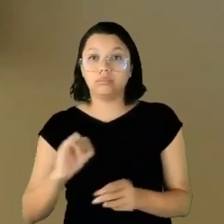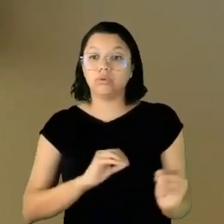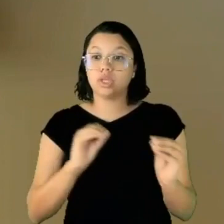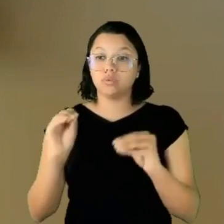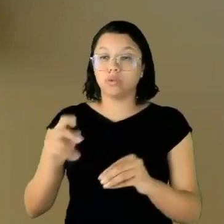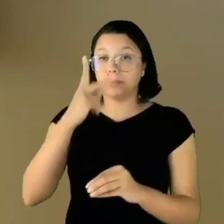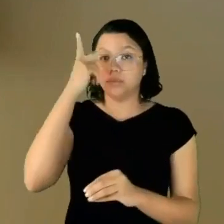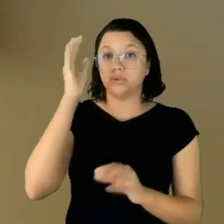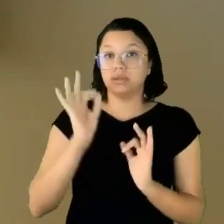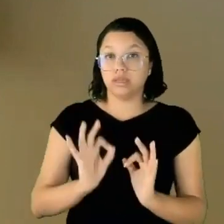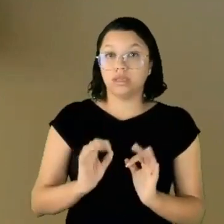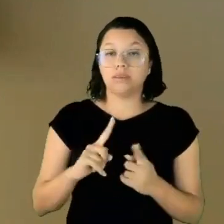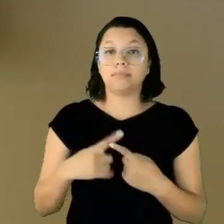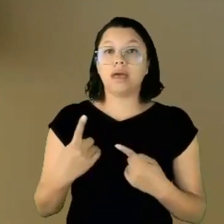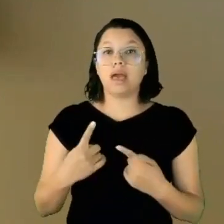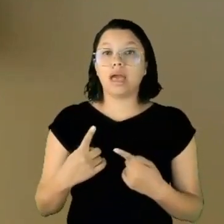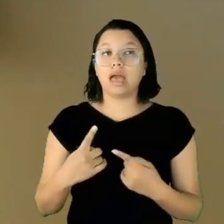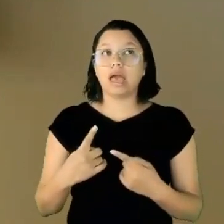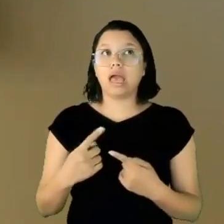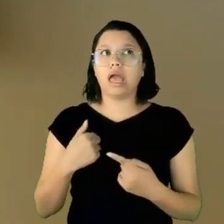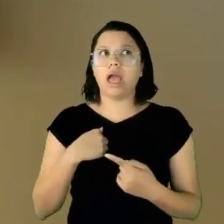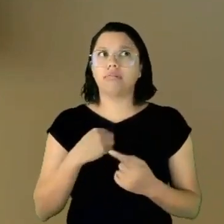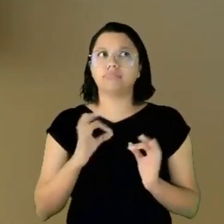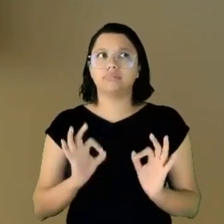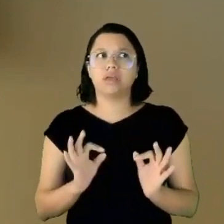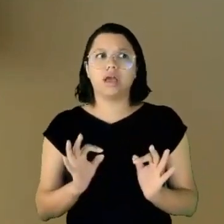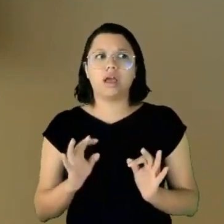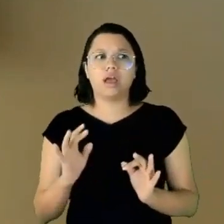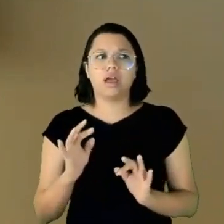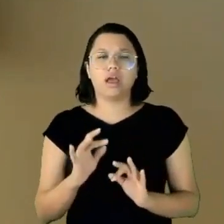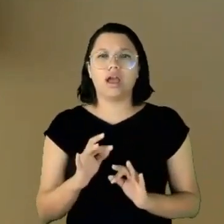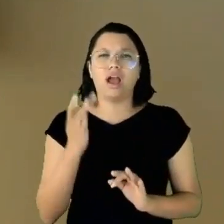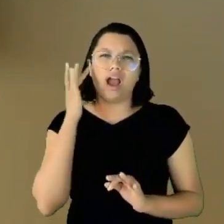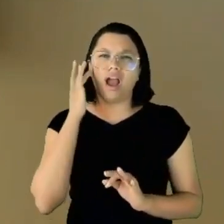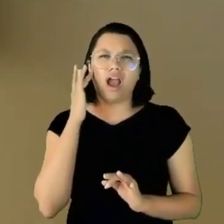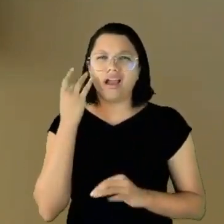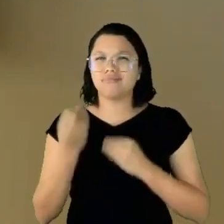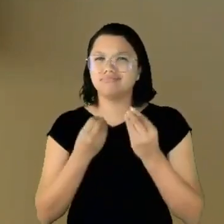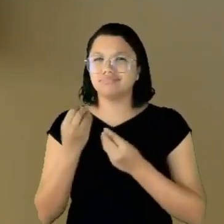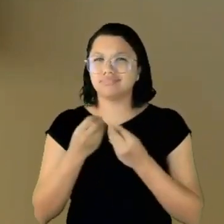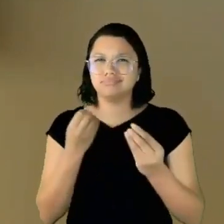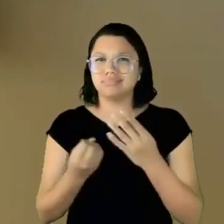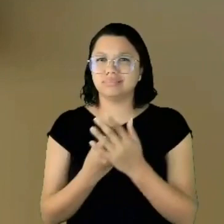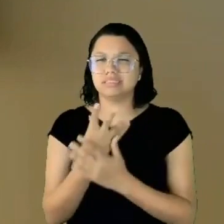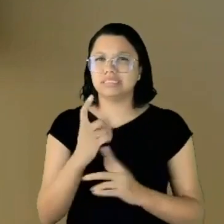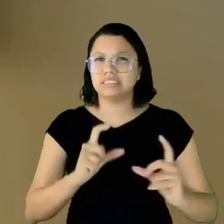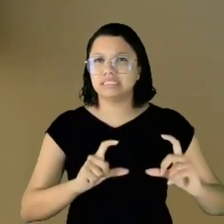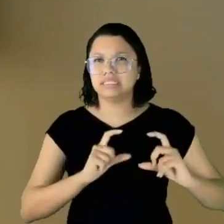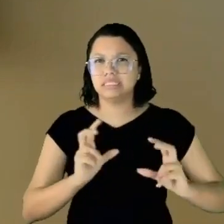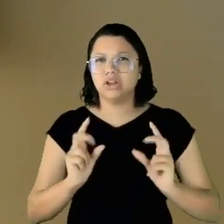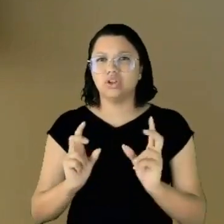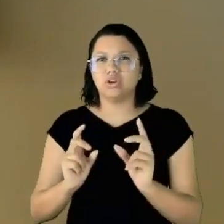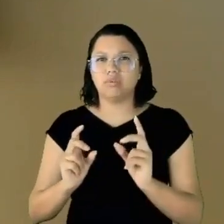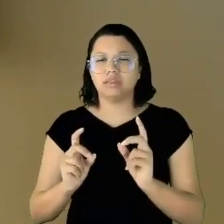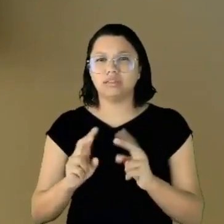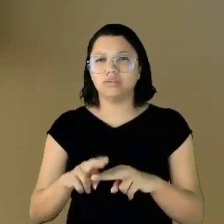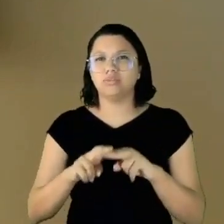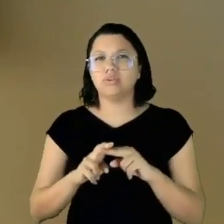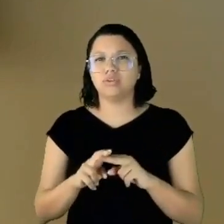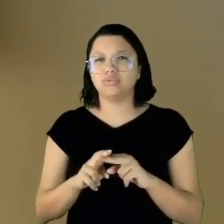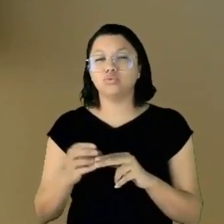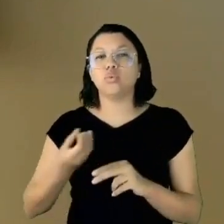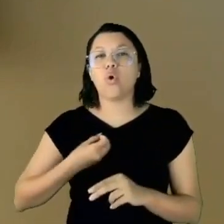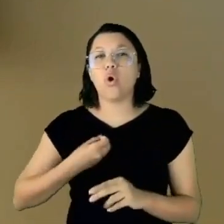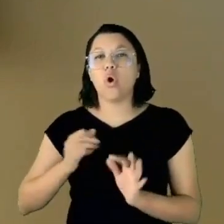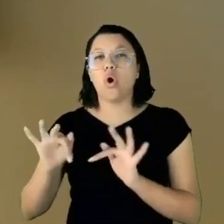para a pessoa correta mas salvo engano né Danielson acho que não dá para criar as etiquetas na automação pelo final